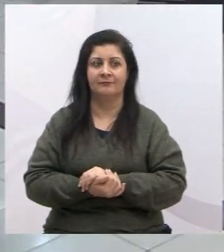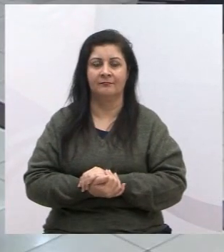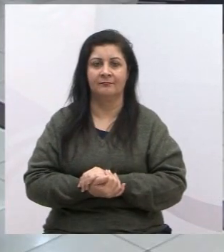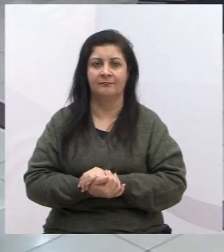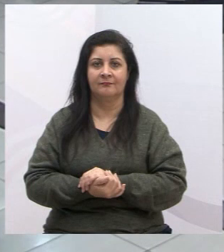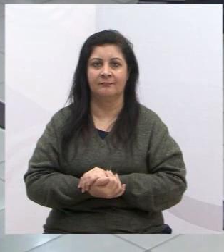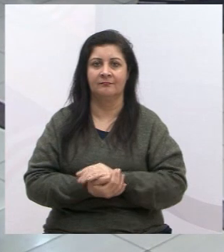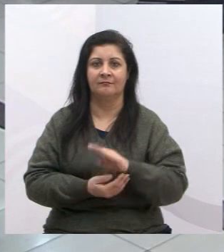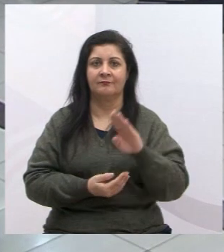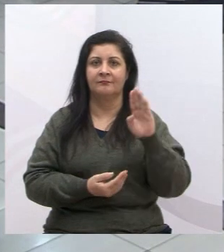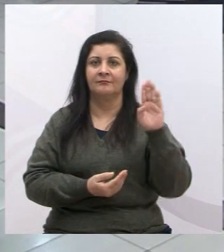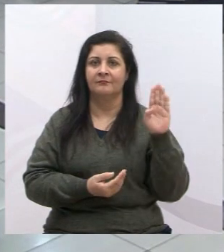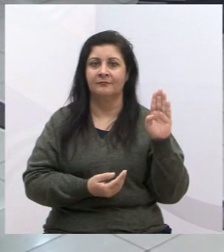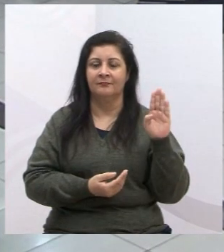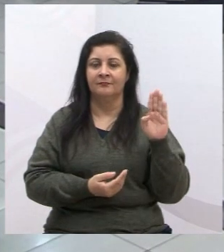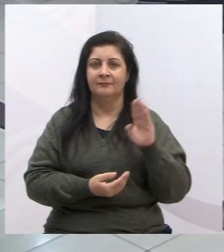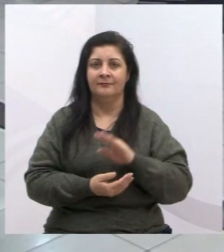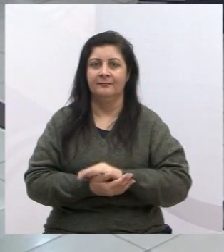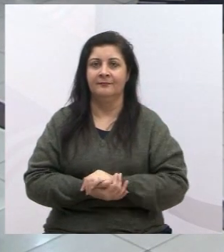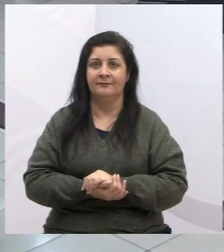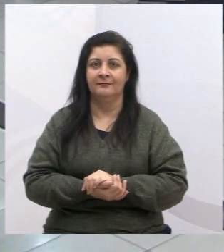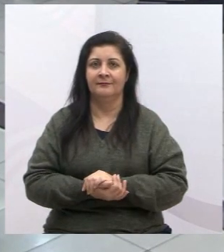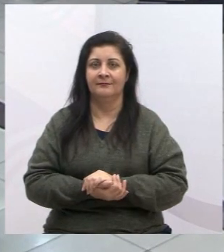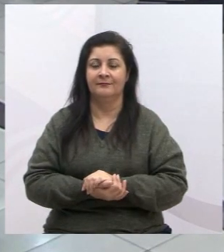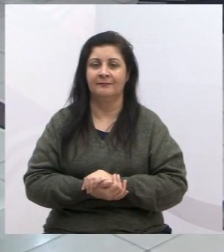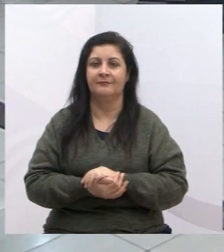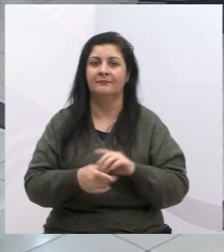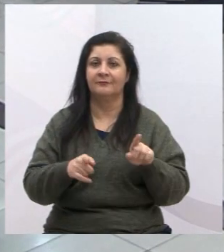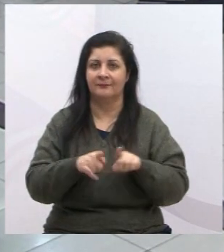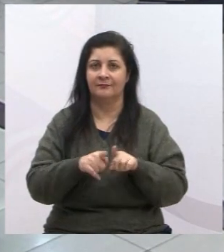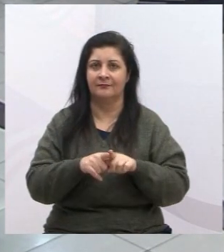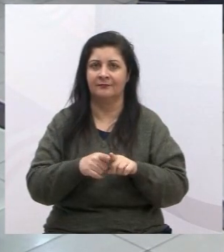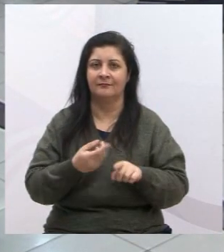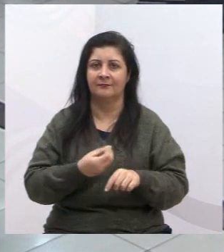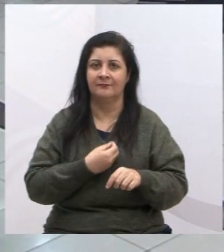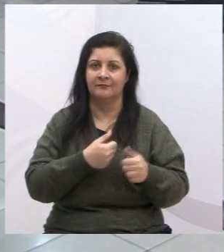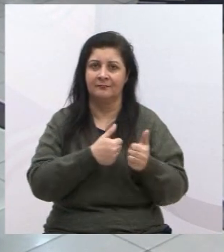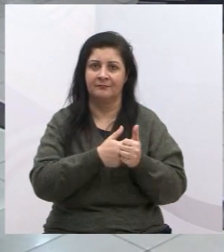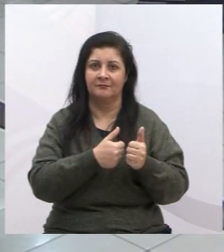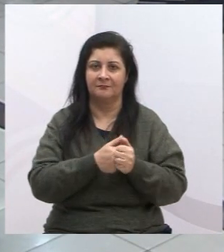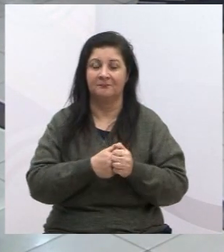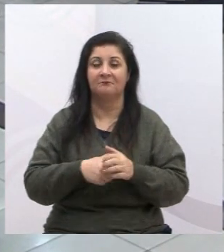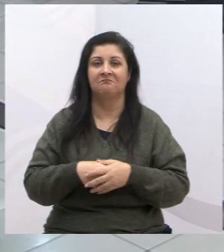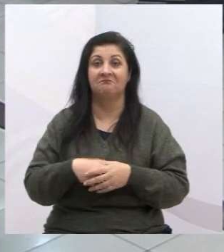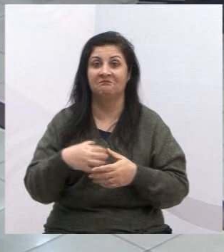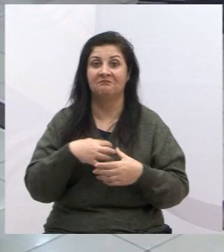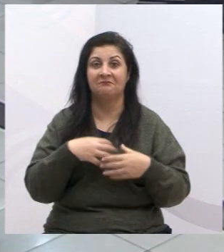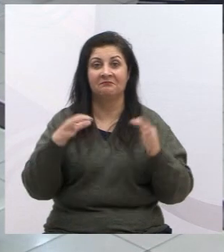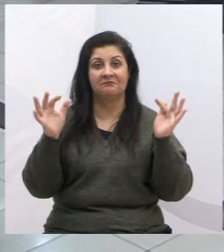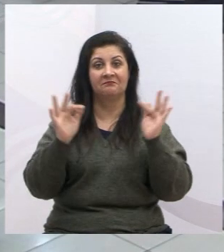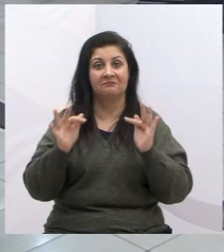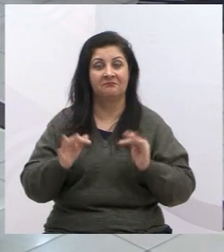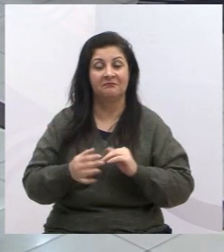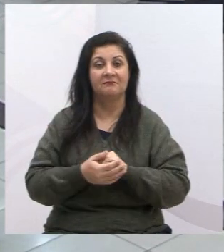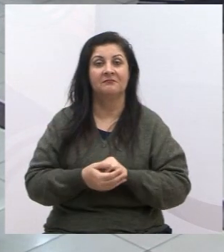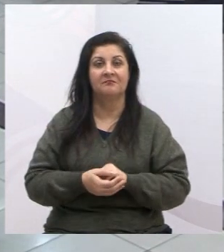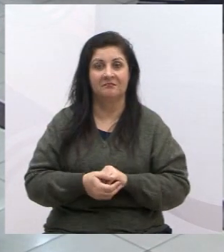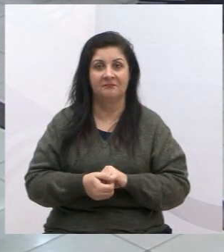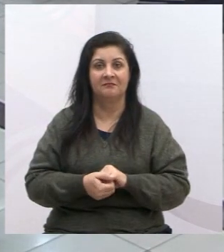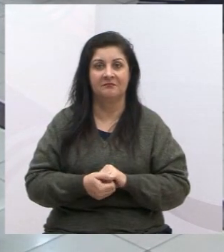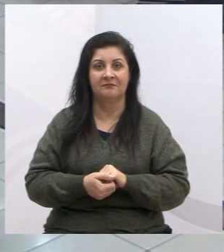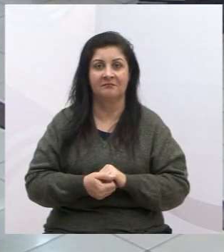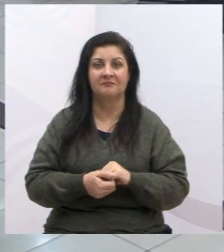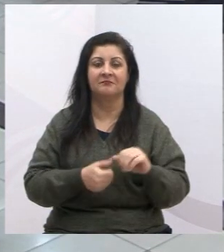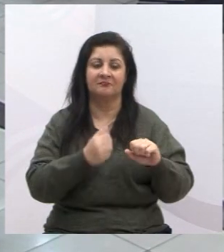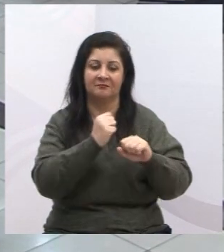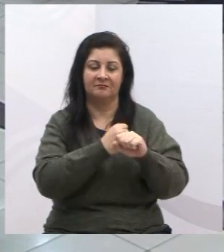Senhor presidente, também gostaria de manifestar. Eu também sou da região também, 1º de Maio, então fico feliz realmente dessa questão da construção